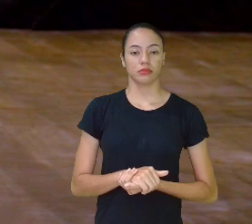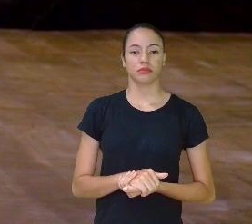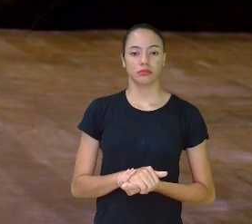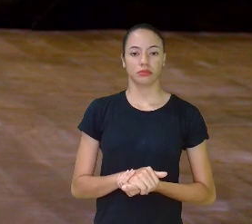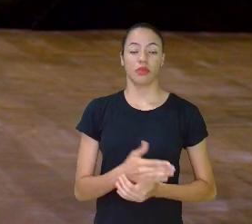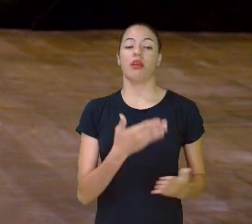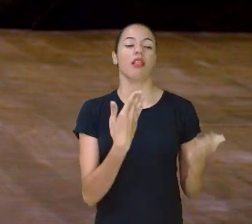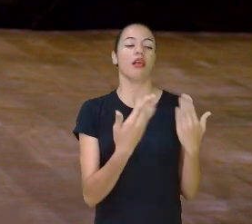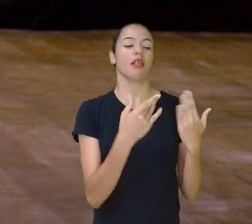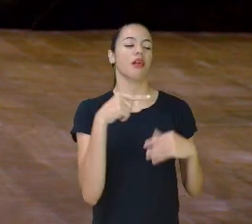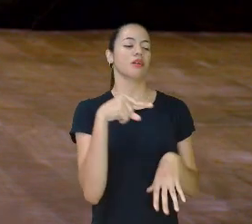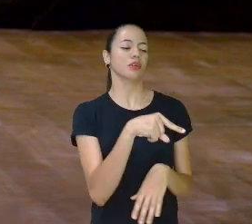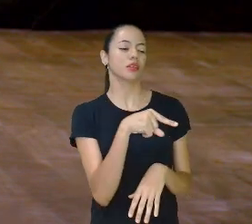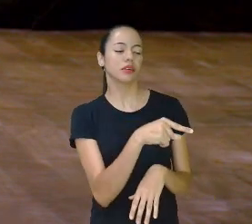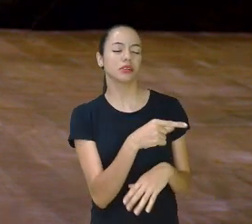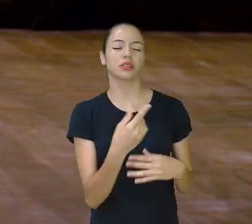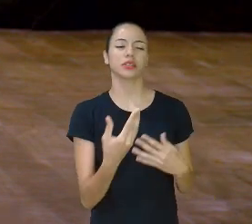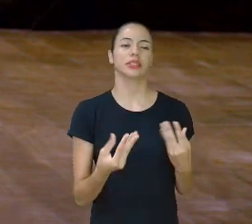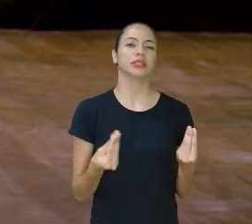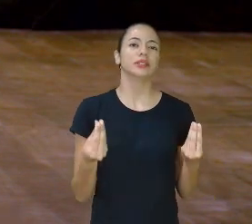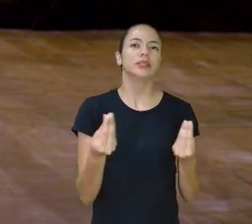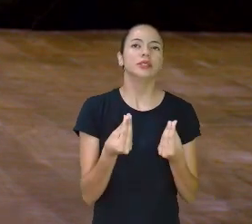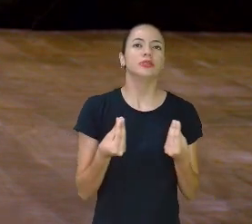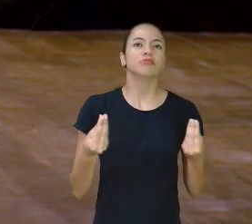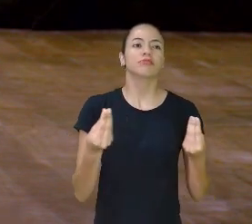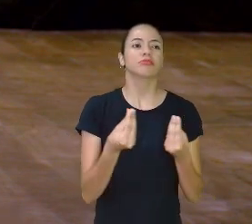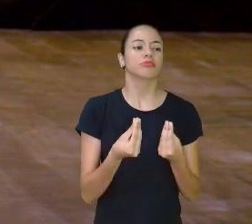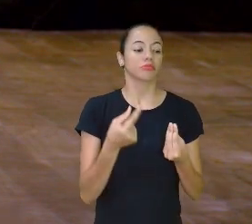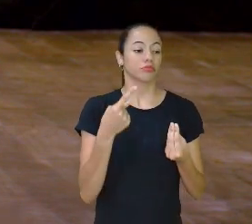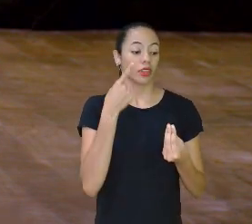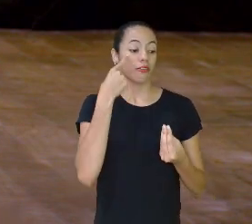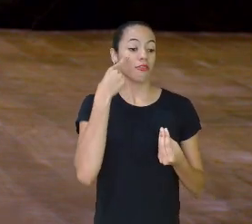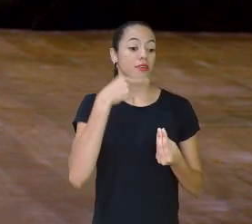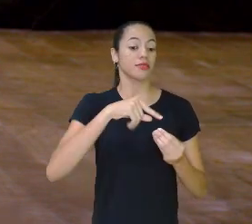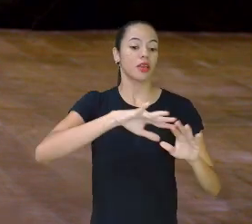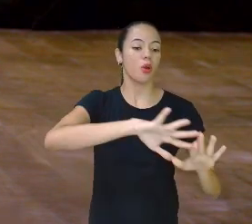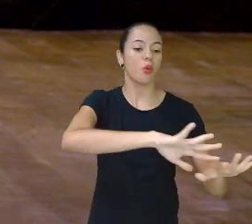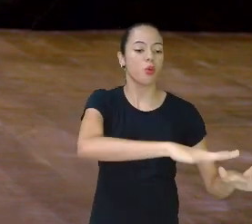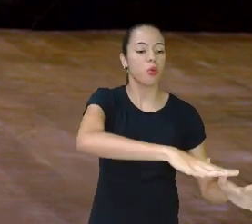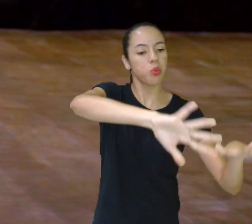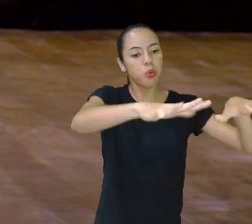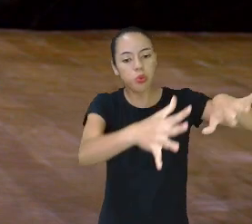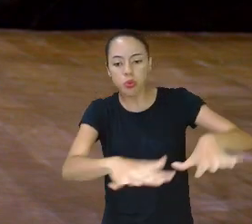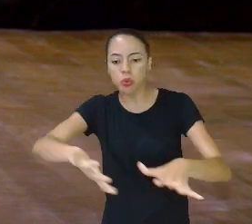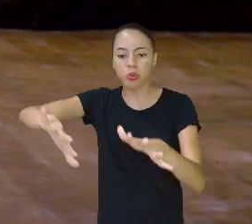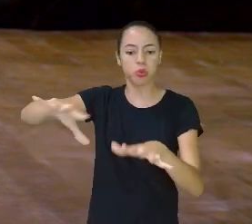Conversar com você até ver se uma onda te leva ou se alguém passa e